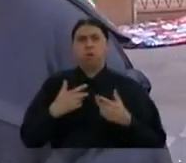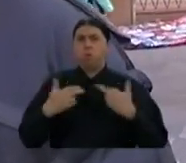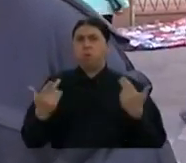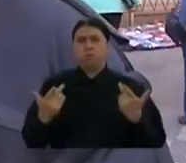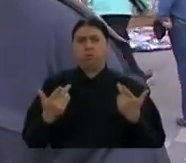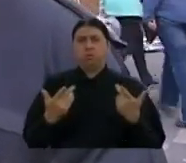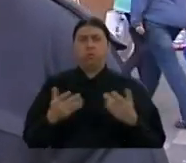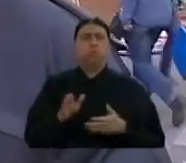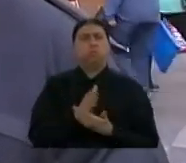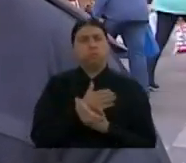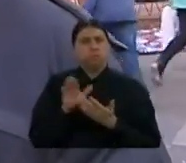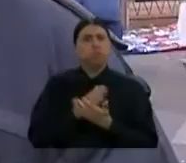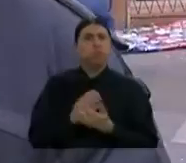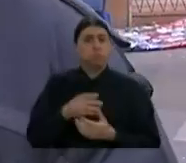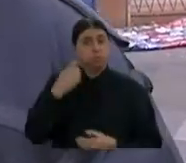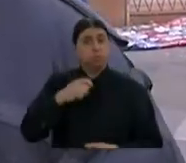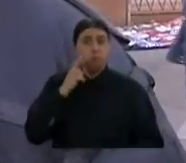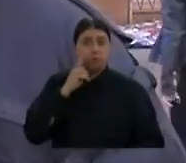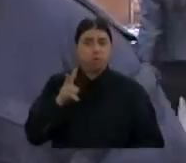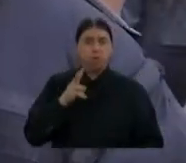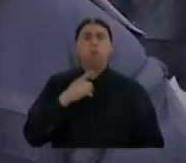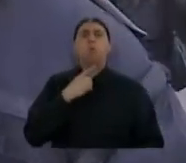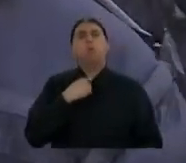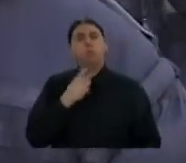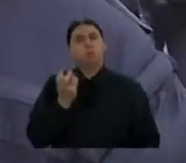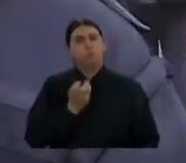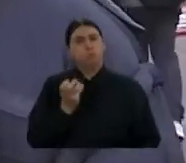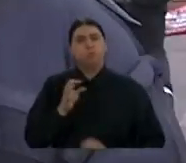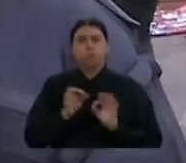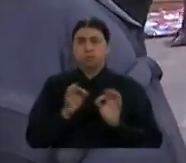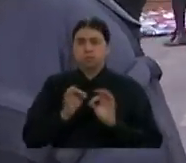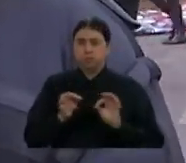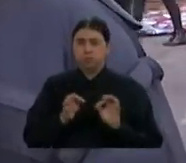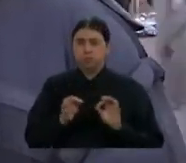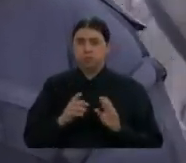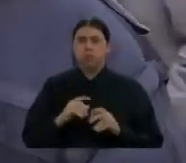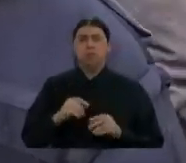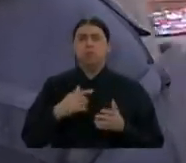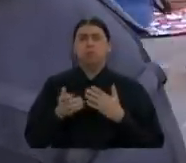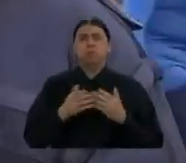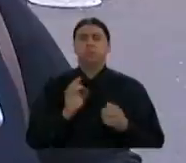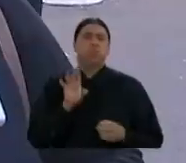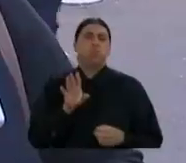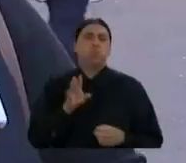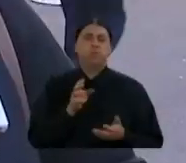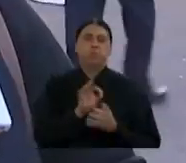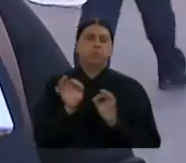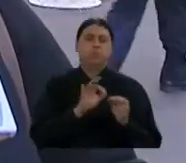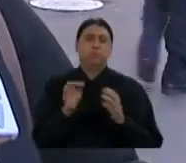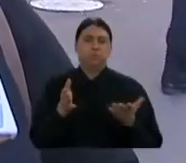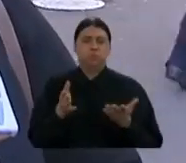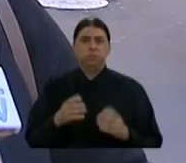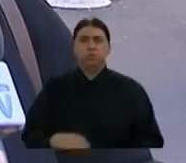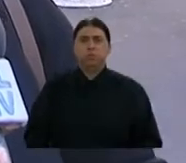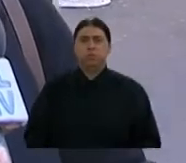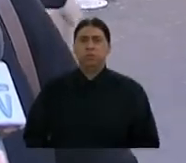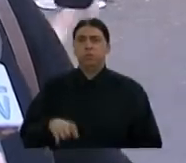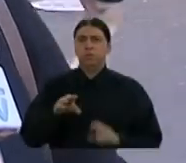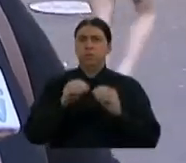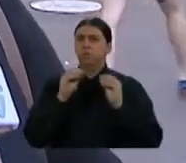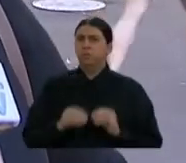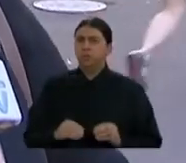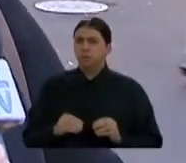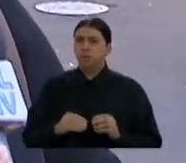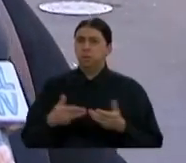outra coisa eu tenho que olhar e tipo gostar eu querer fazer aquilo ali não vou fazer por fazer se tivesse que adotar qualquer